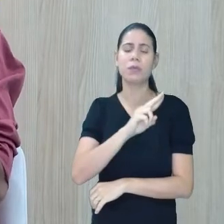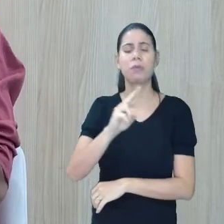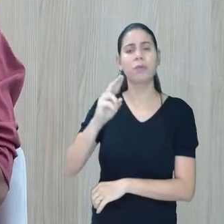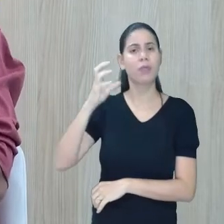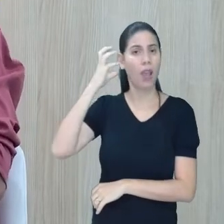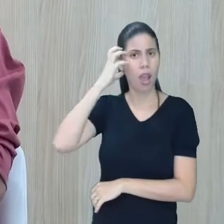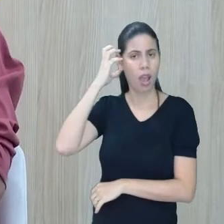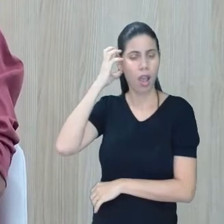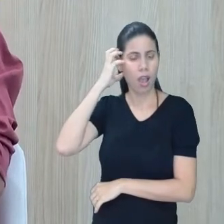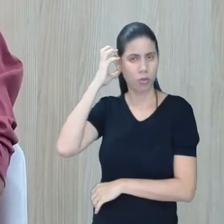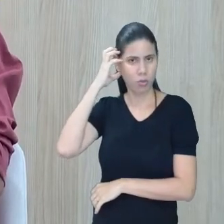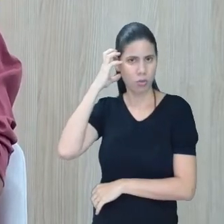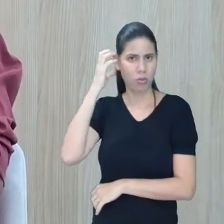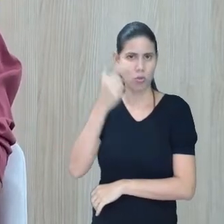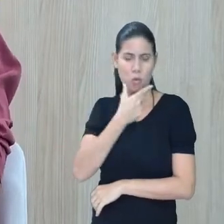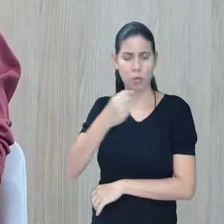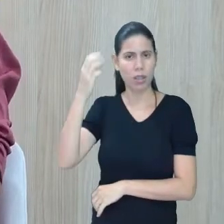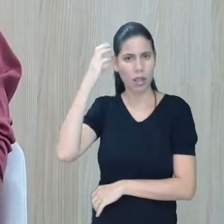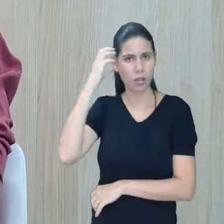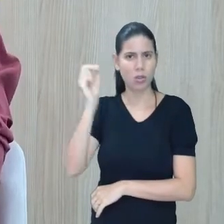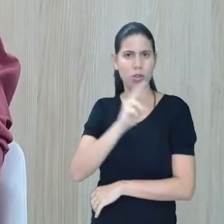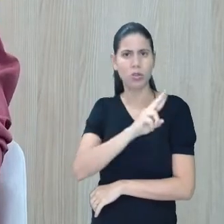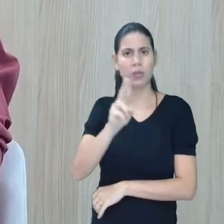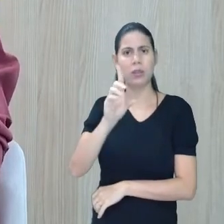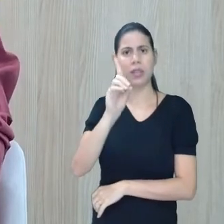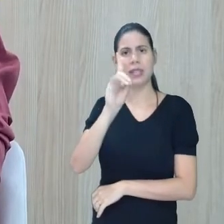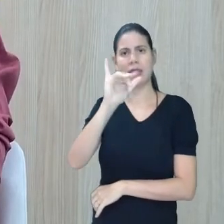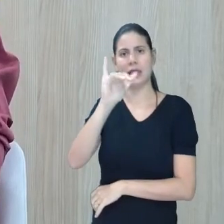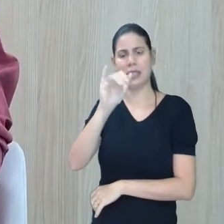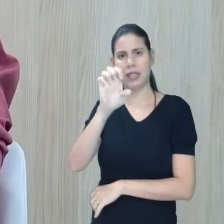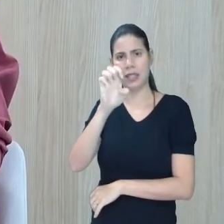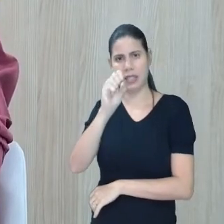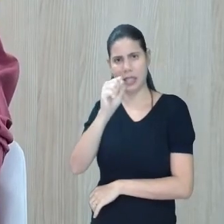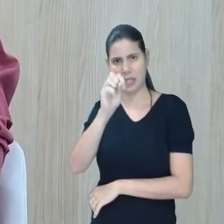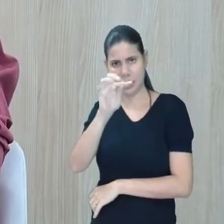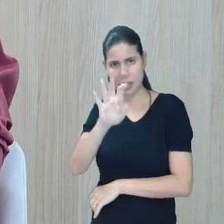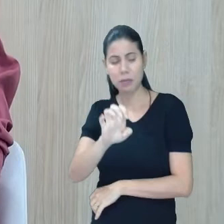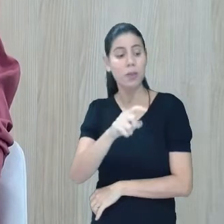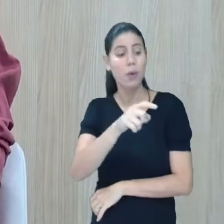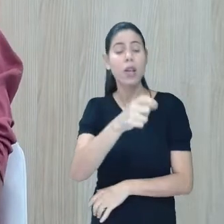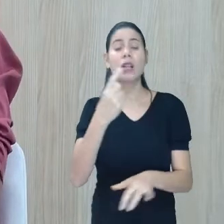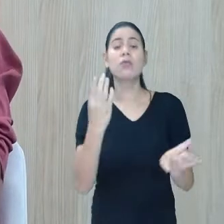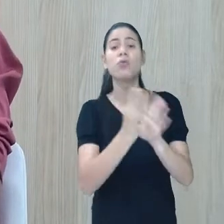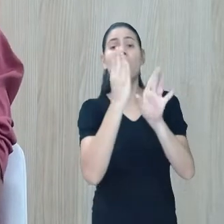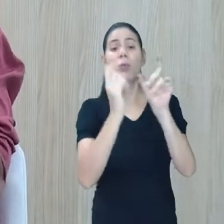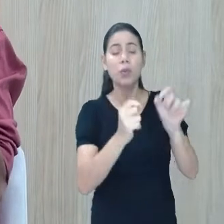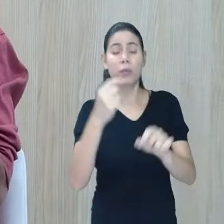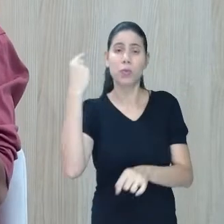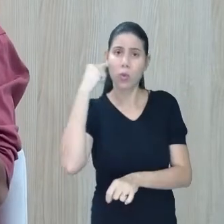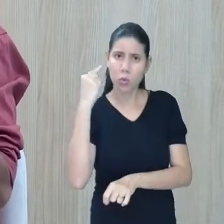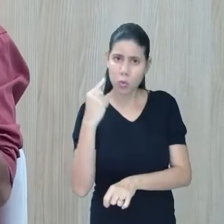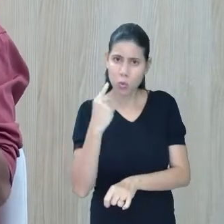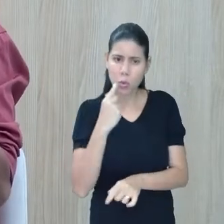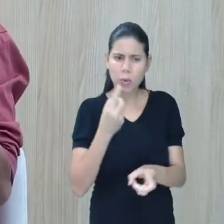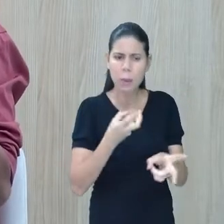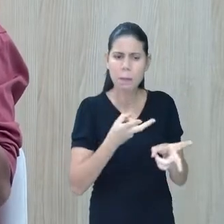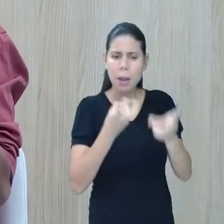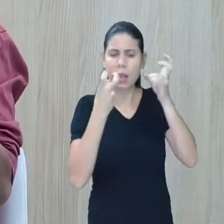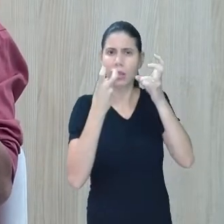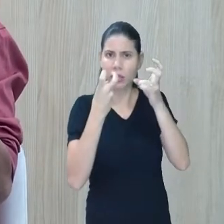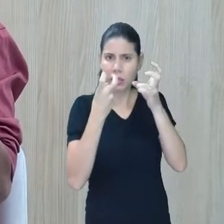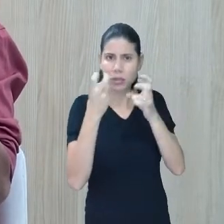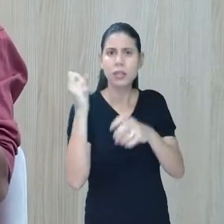que em 2002 ele descobriu, o nome dele é Dean Shibata, ele descobriu em 2002 que o surdo percebe, no mesmo ponto do cérebro que nós